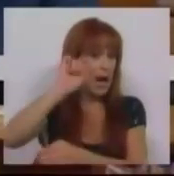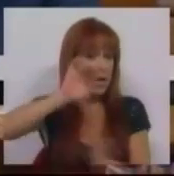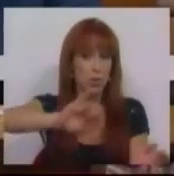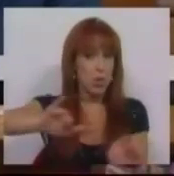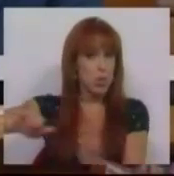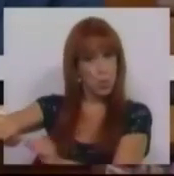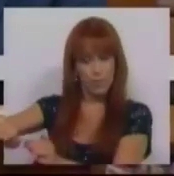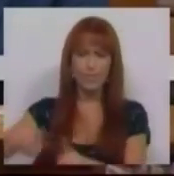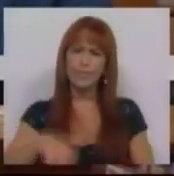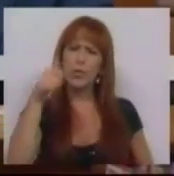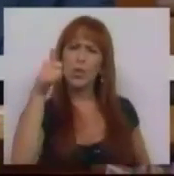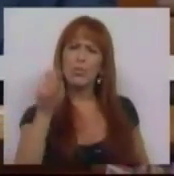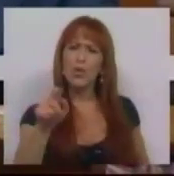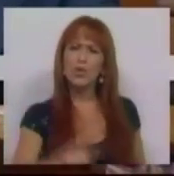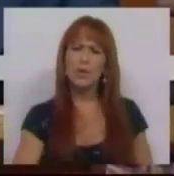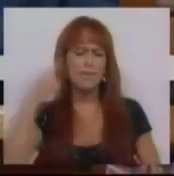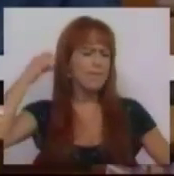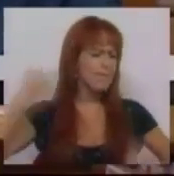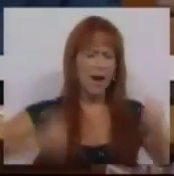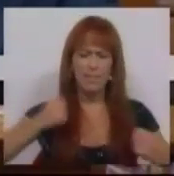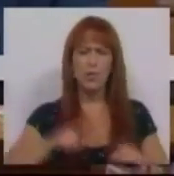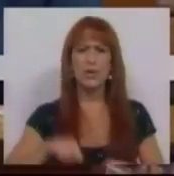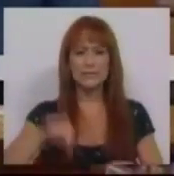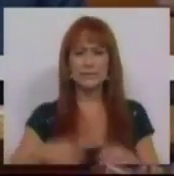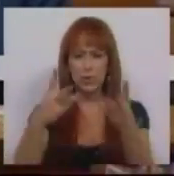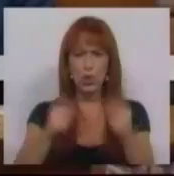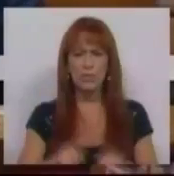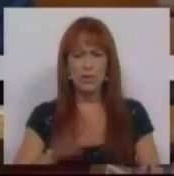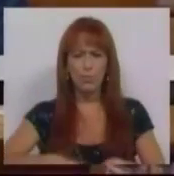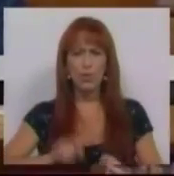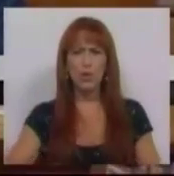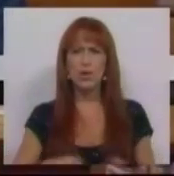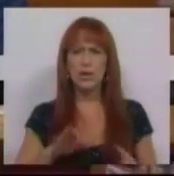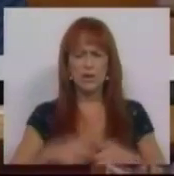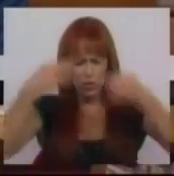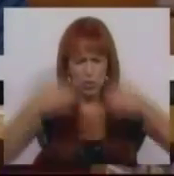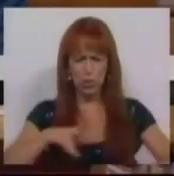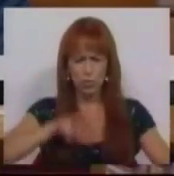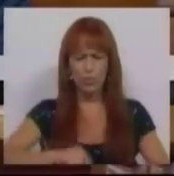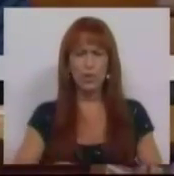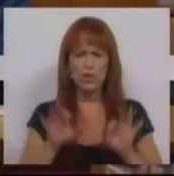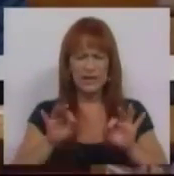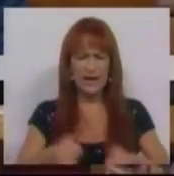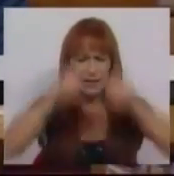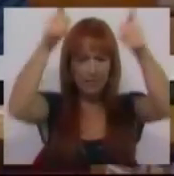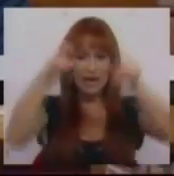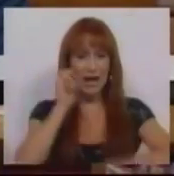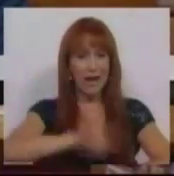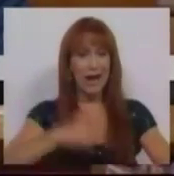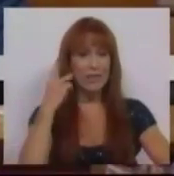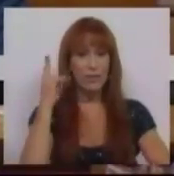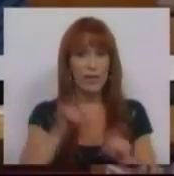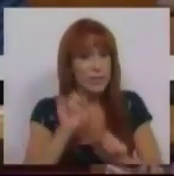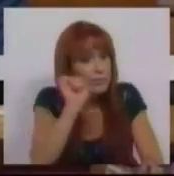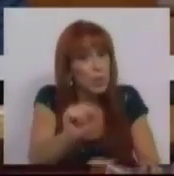crise. O Bloco de Esquerda bateu-se neste orçamento pela decência de um país que trate dignamente quem